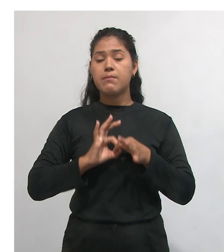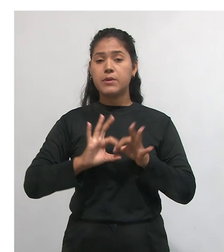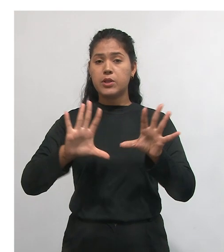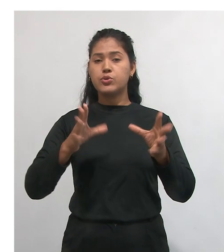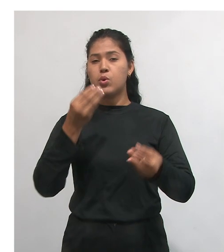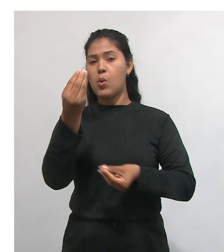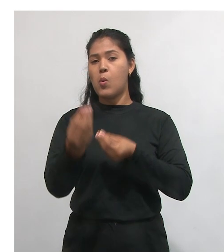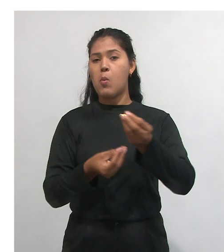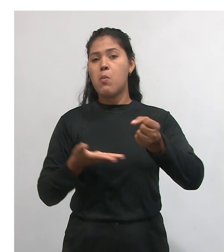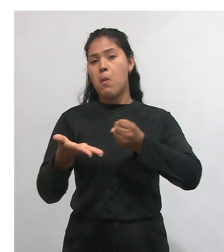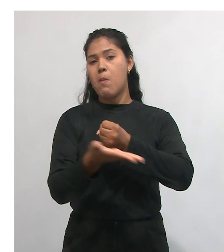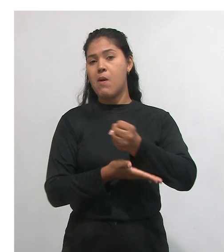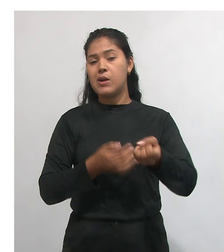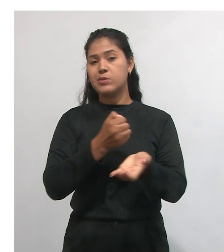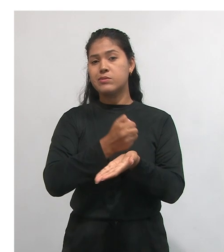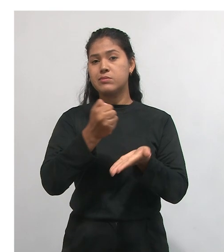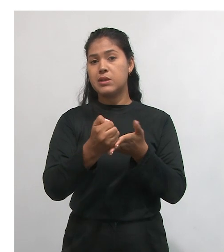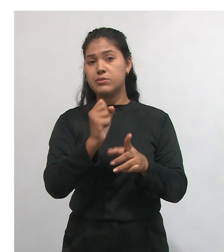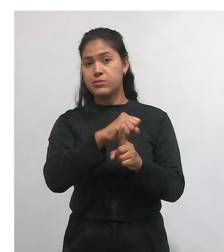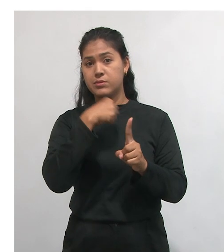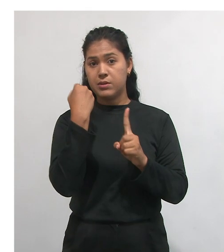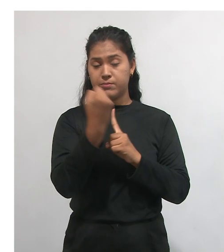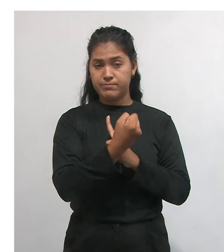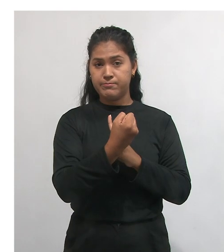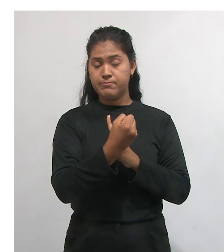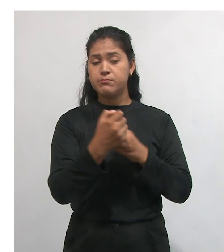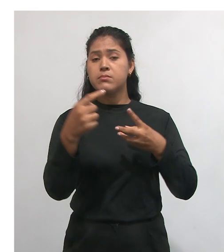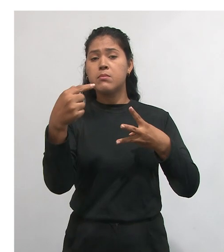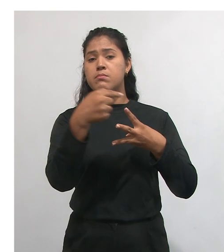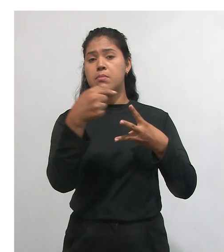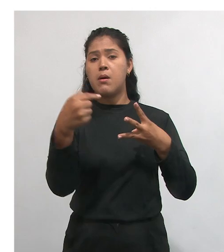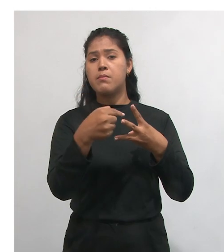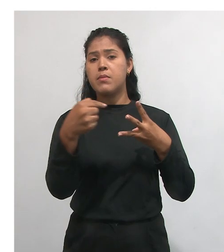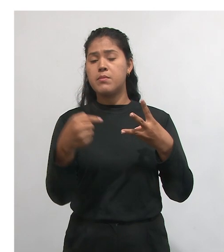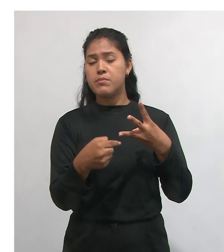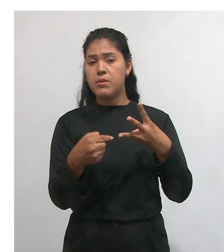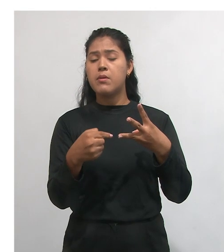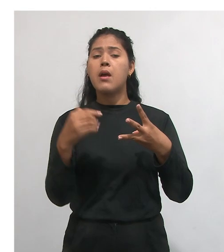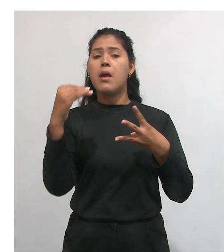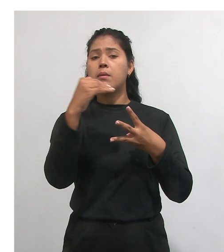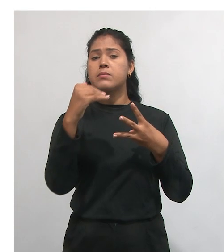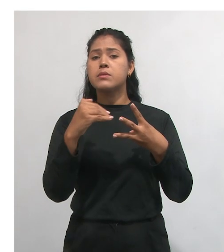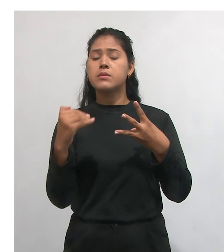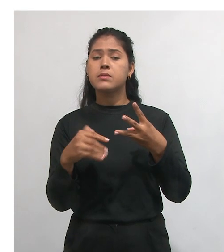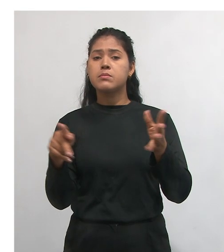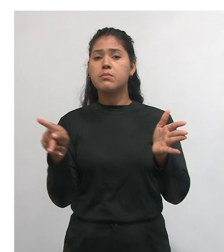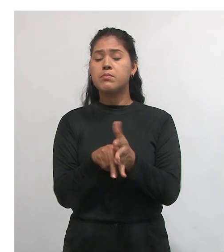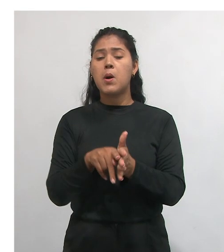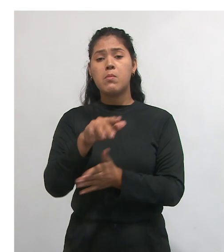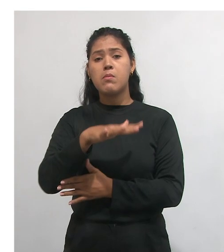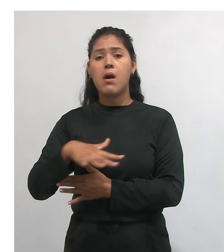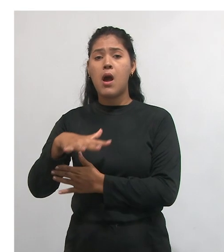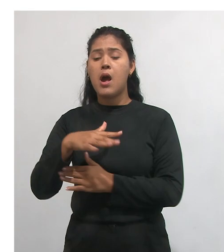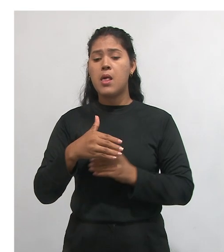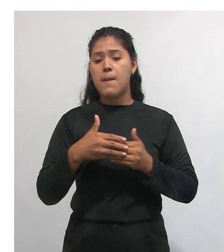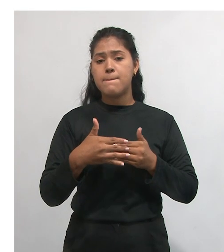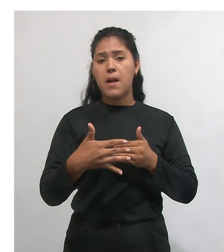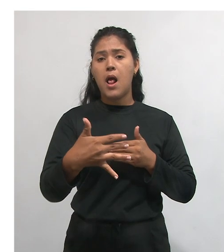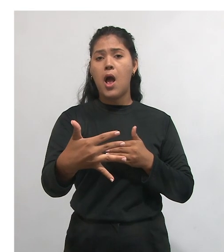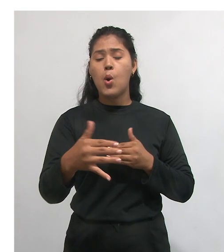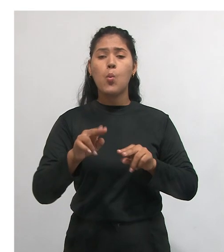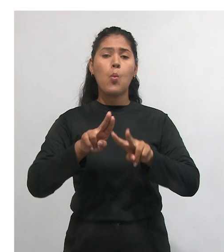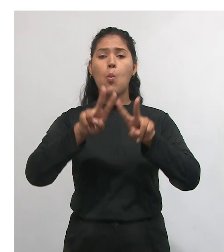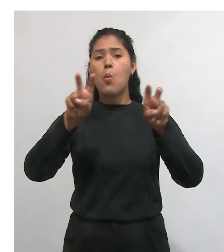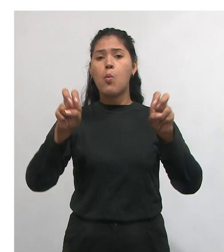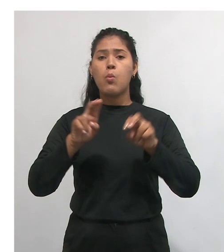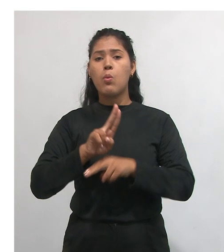fundamento do contrato social. Então, esses são os parâmetros básicos que nós vamos trilhar sobre o que nós